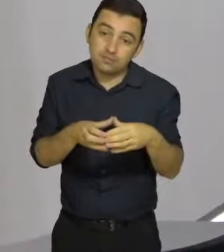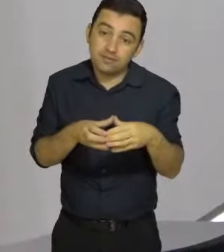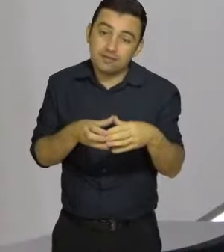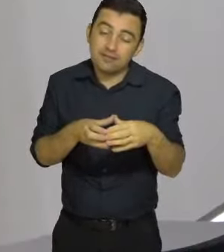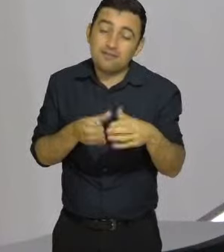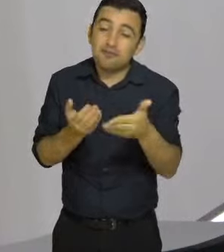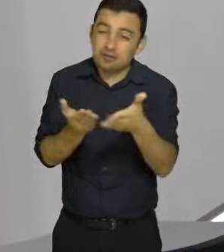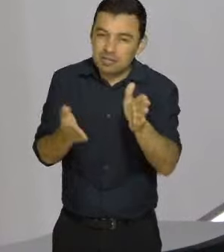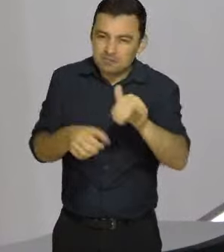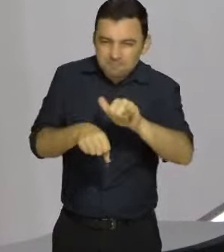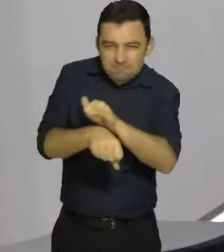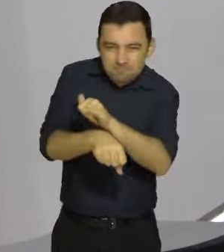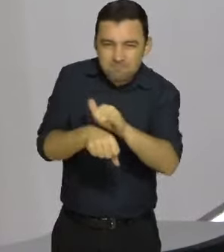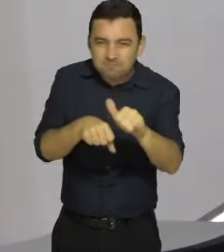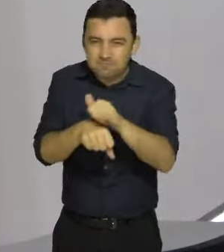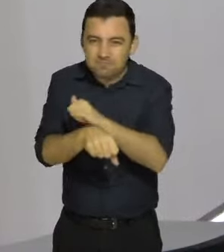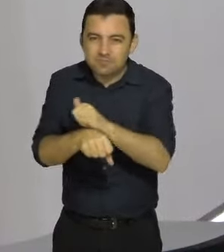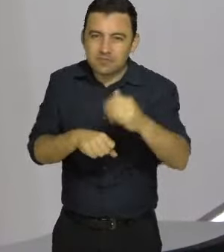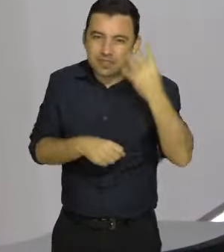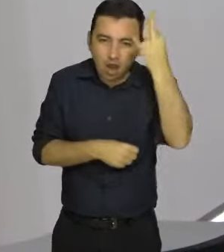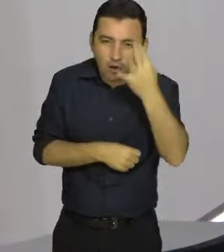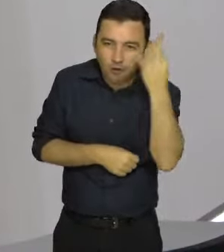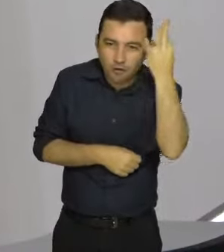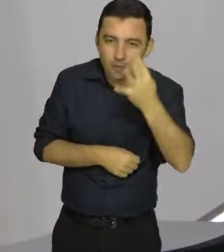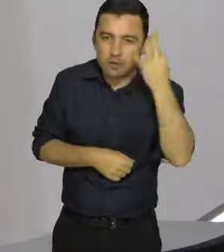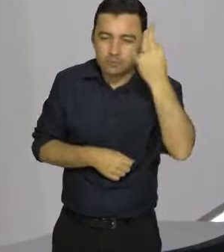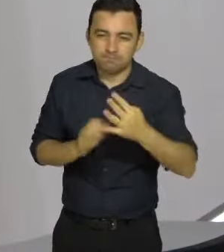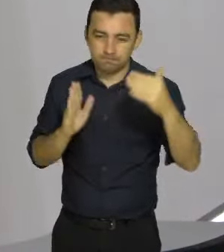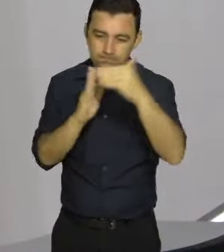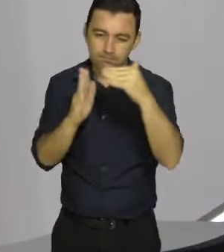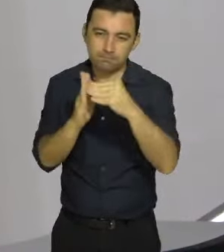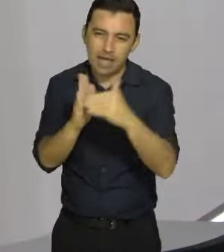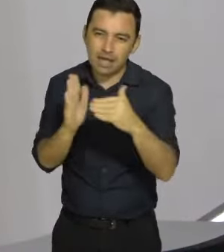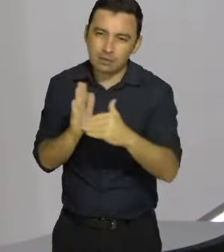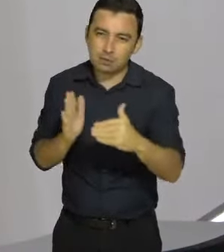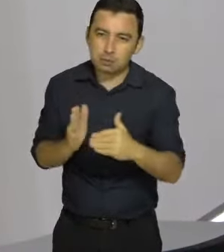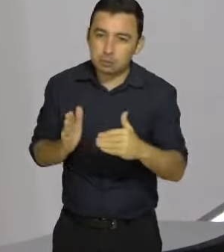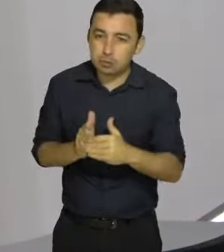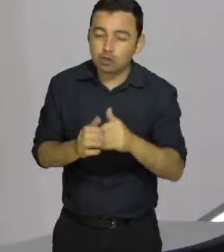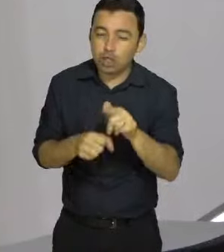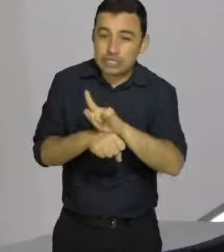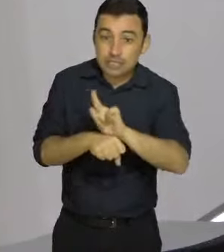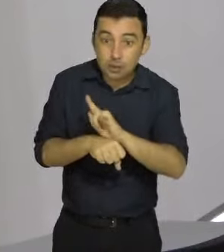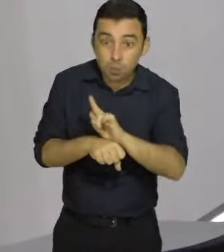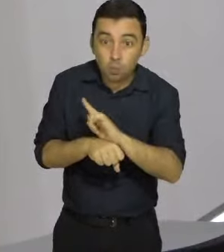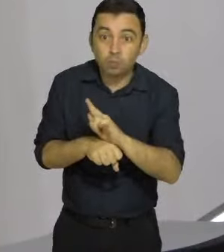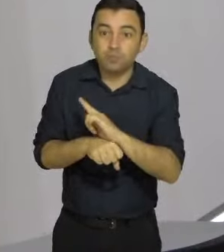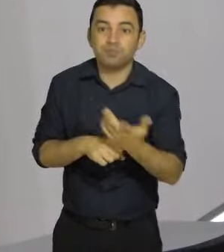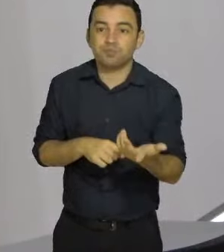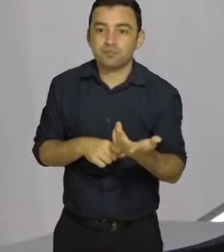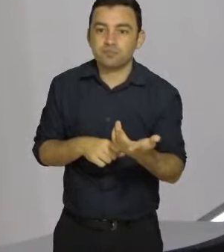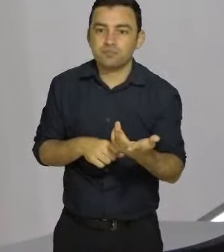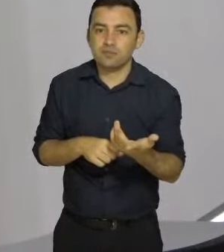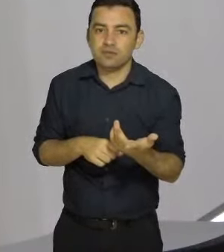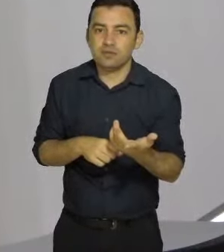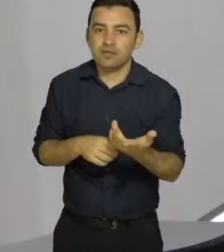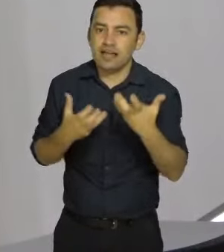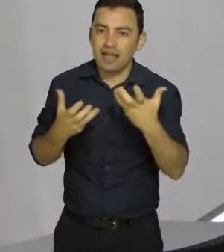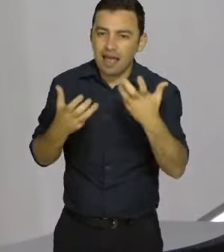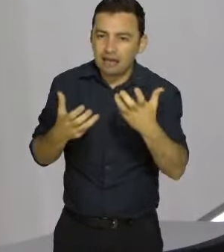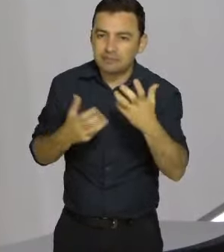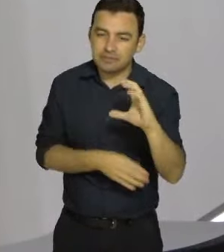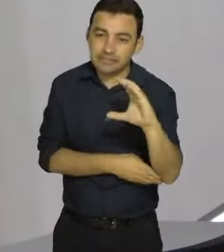traçam estratégias teóricas, metodológicas, de gestão, para tecer uma